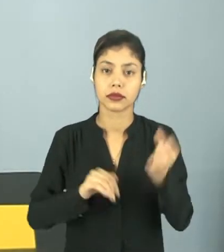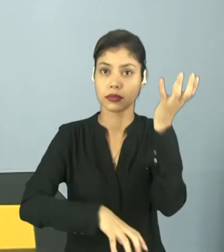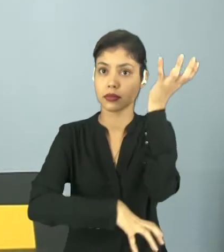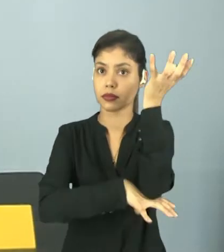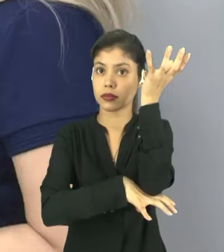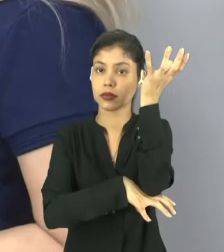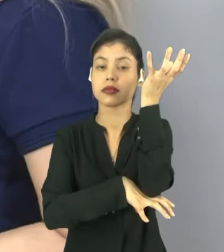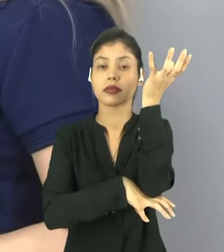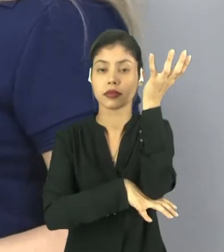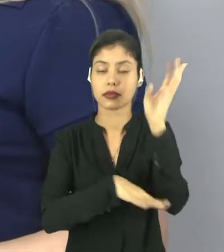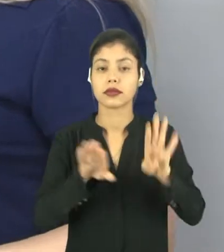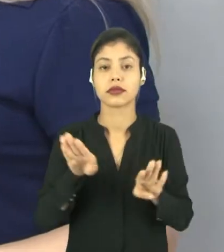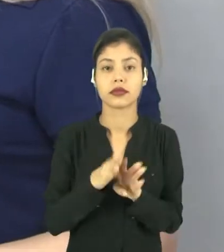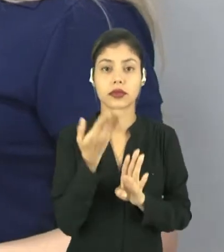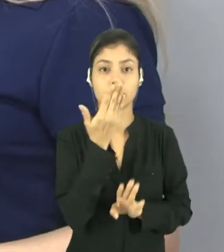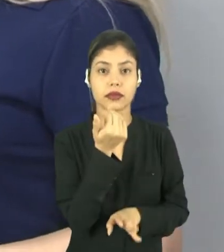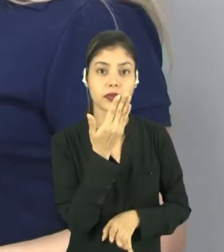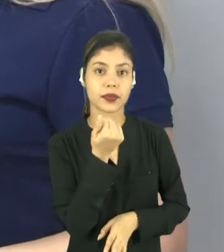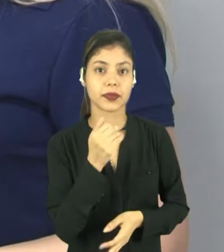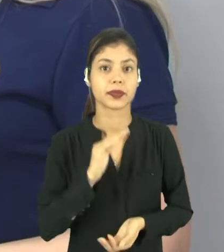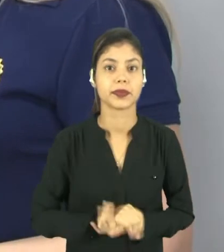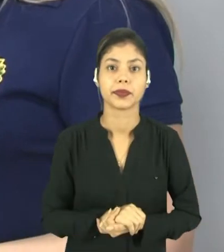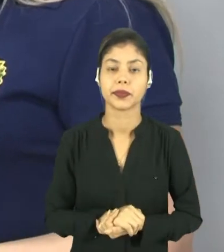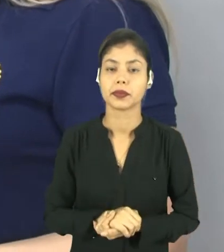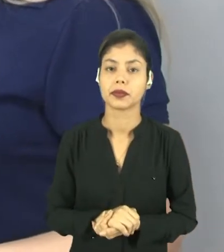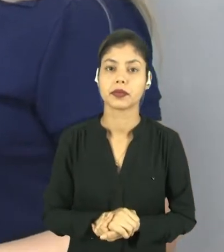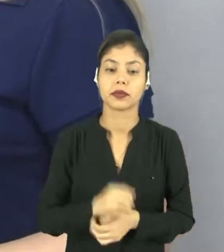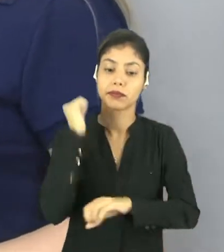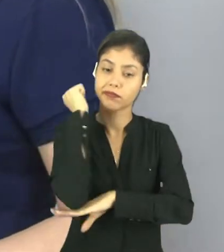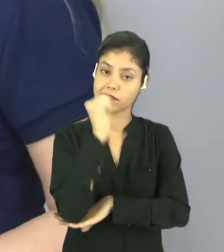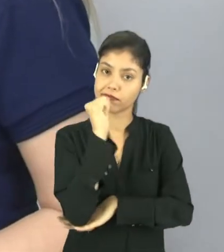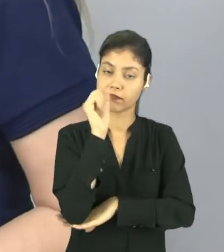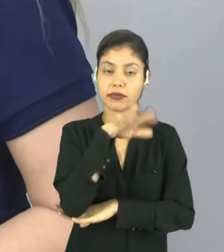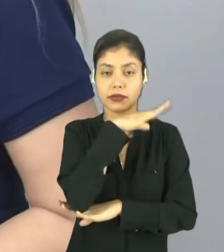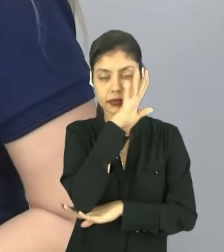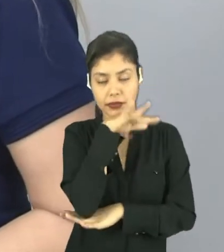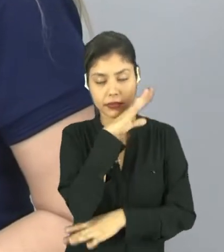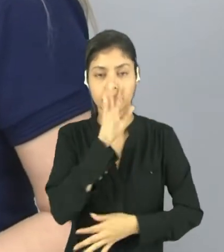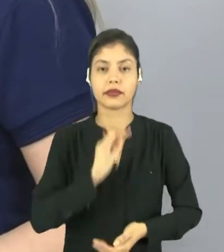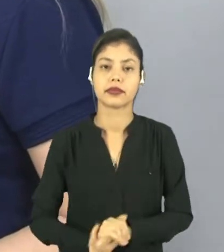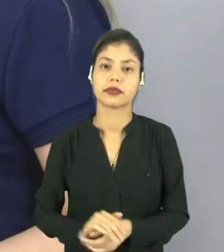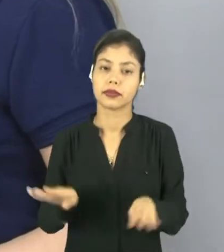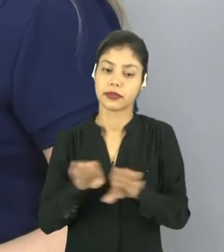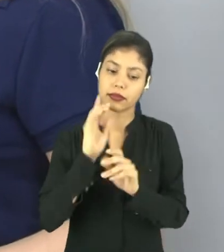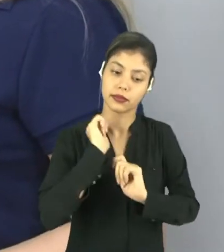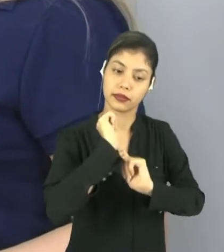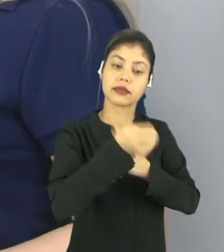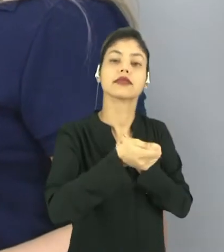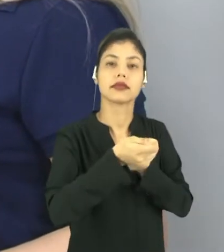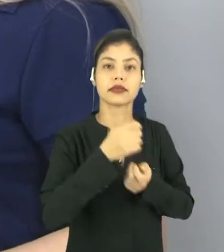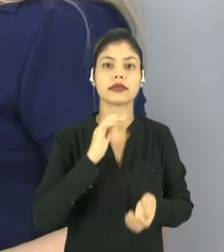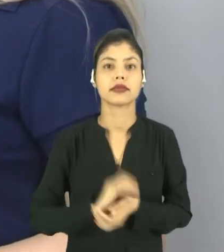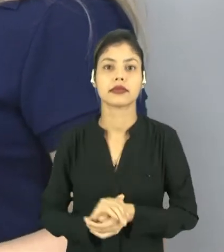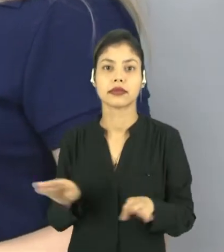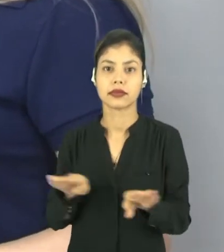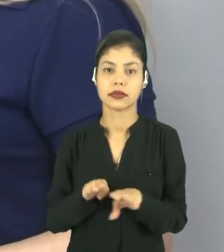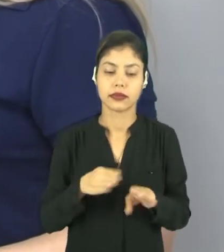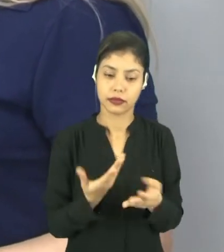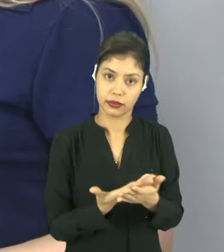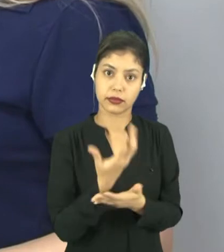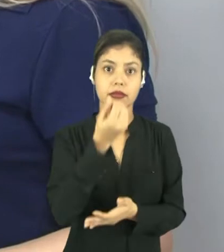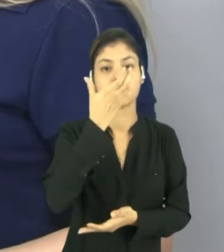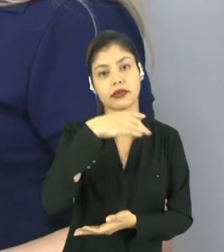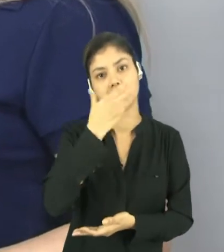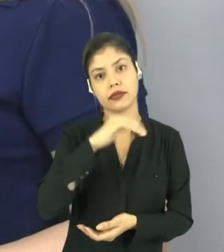Raízes. Então, eles se alimentavam da caça de animais, da pesca, da coleta de frutos